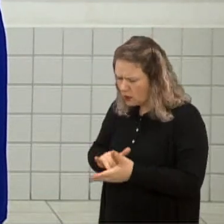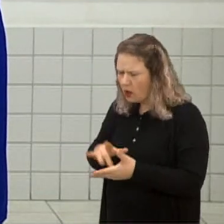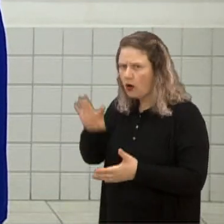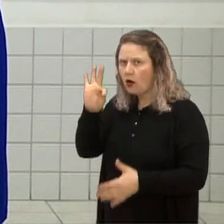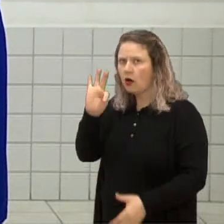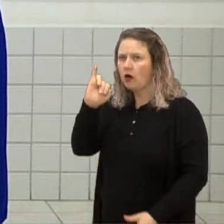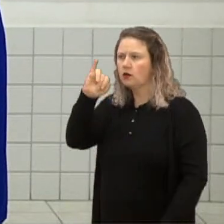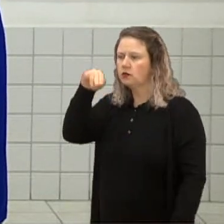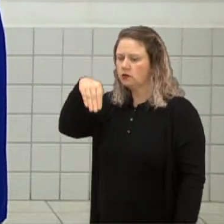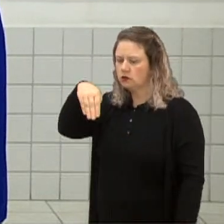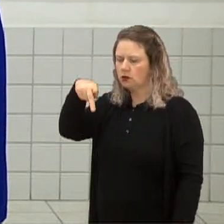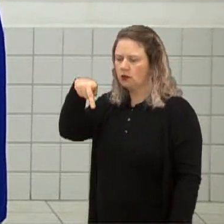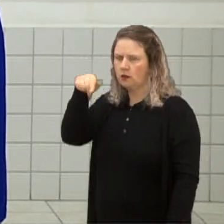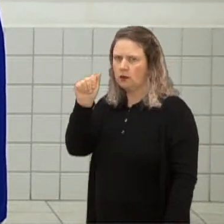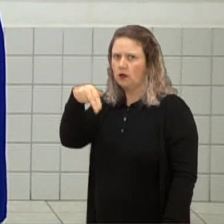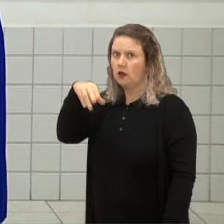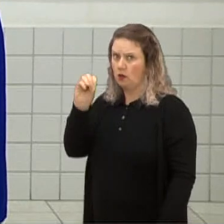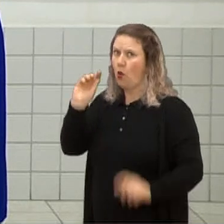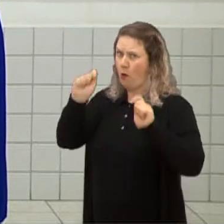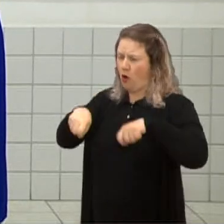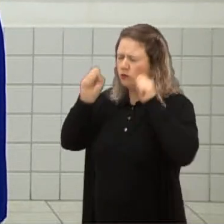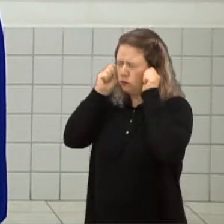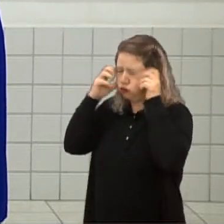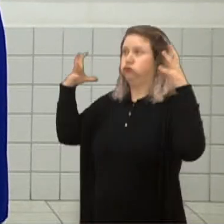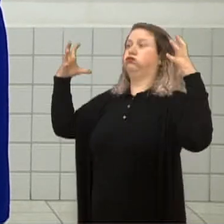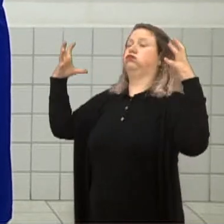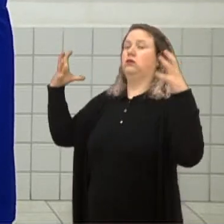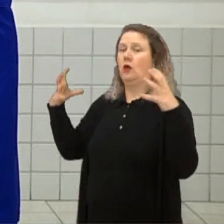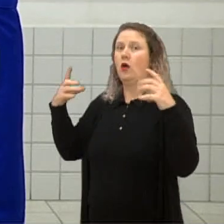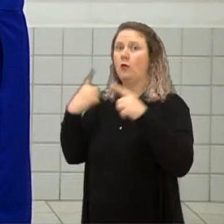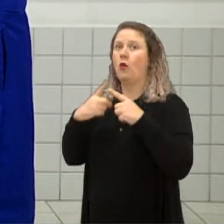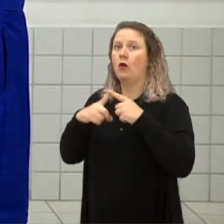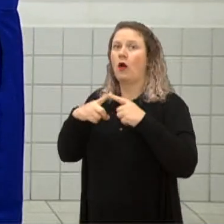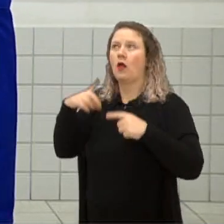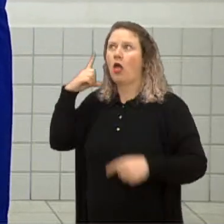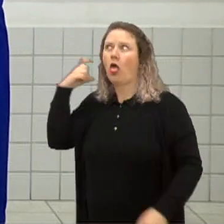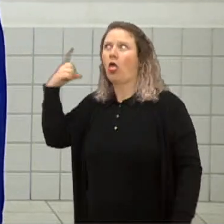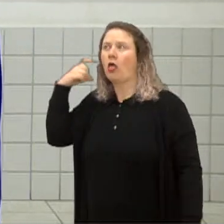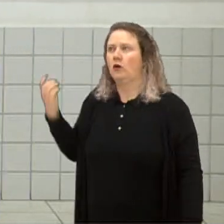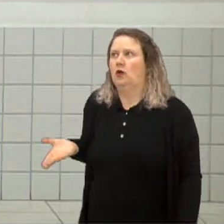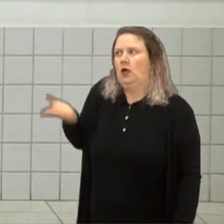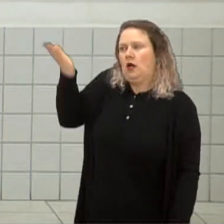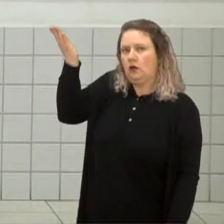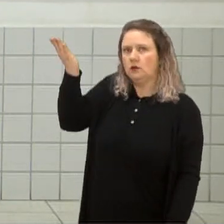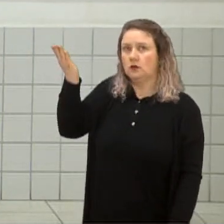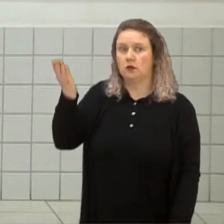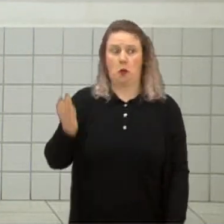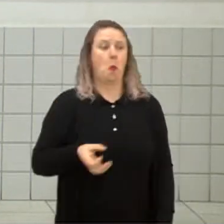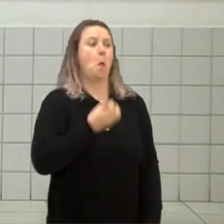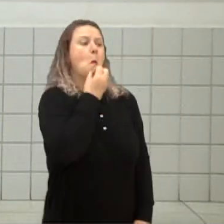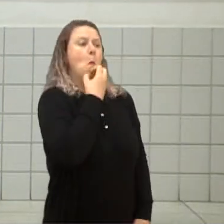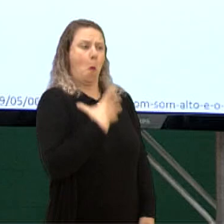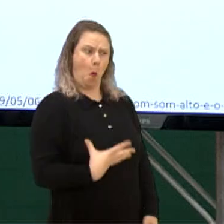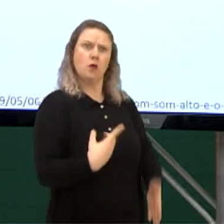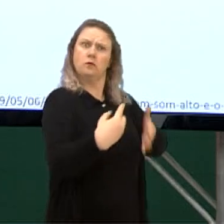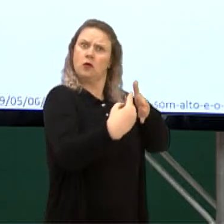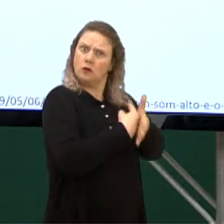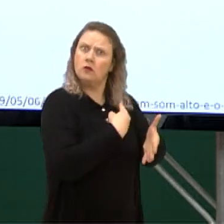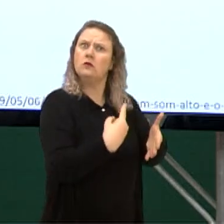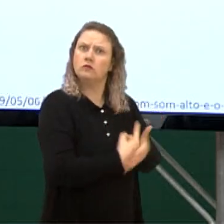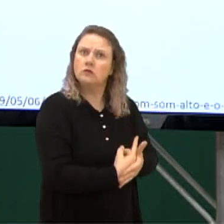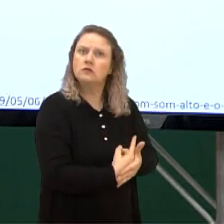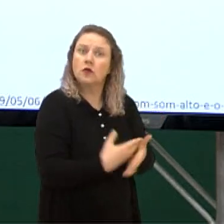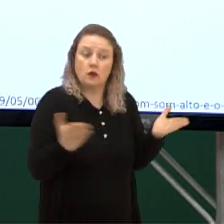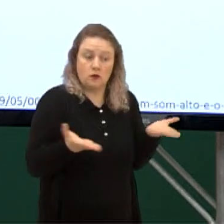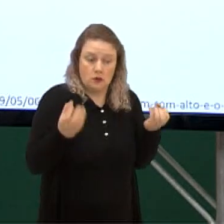pode estourar com o volume? Por favor, responde. Professor Fabiano, te adoro. Maria Auxiliadora. Ótimo, boa pergunta, Maria. E nós vamos falar